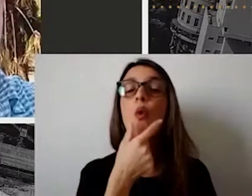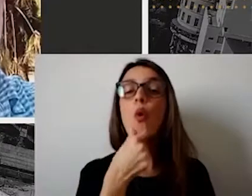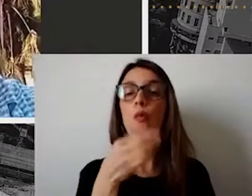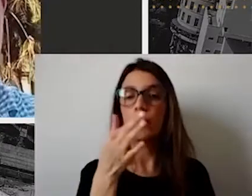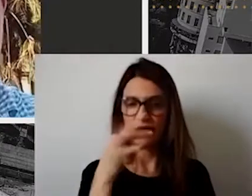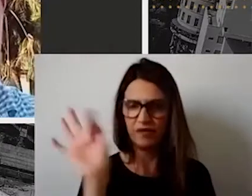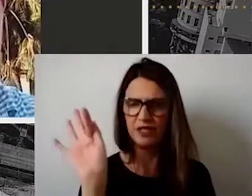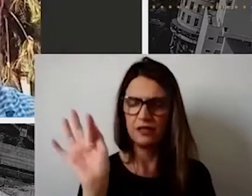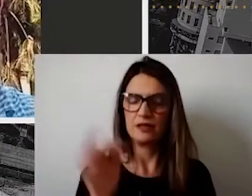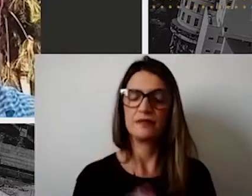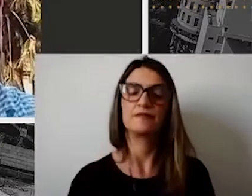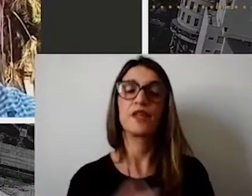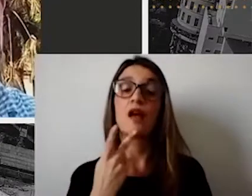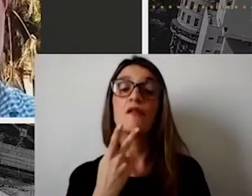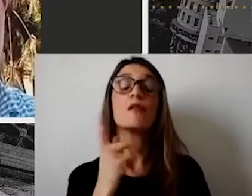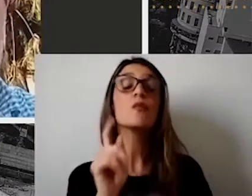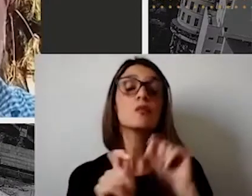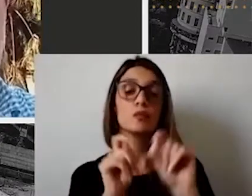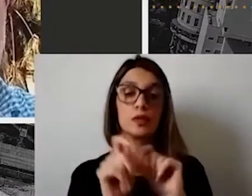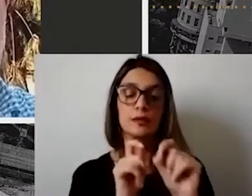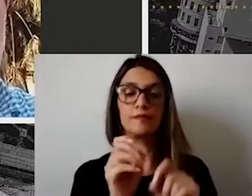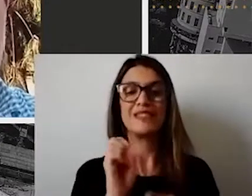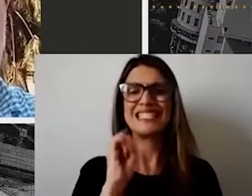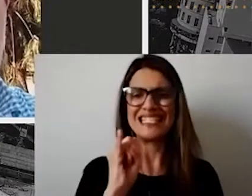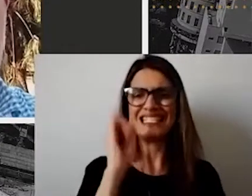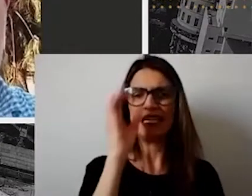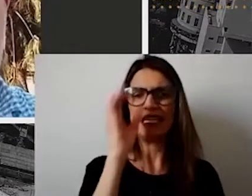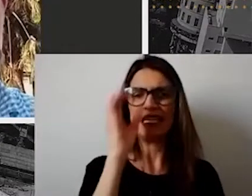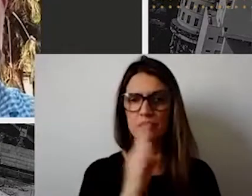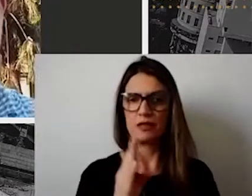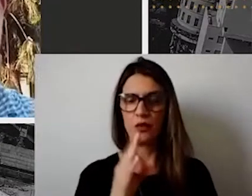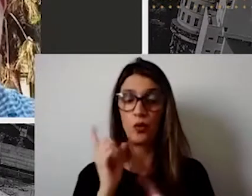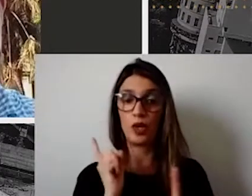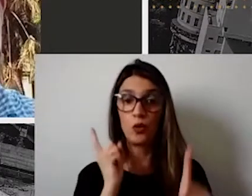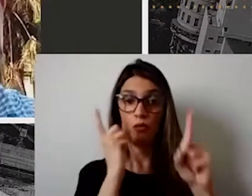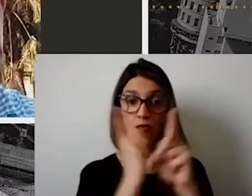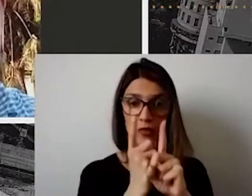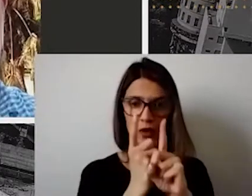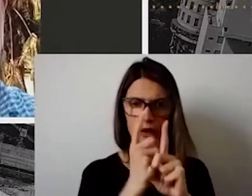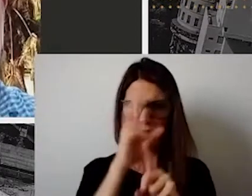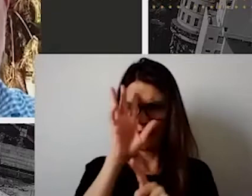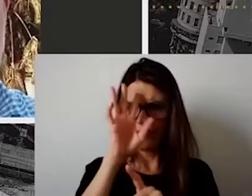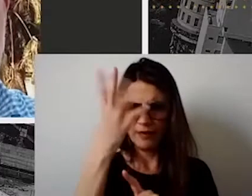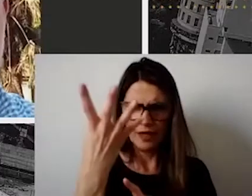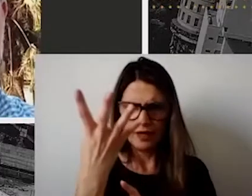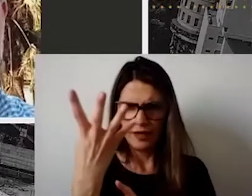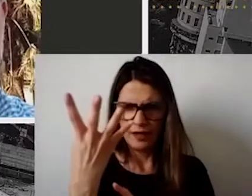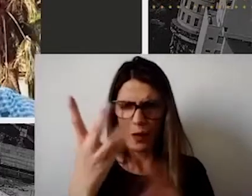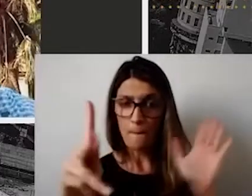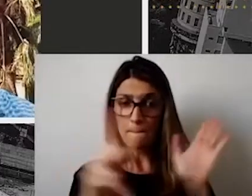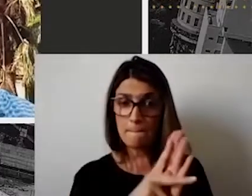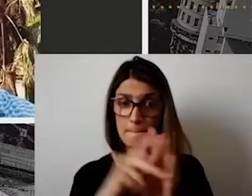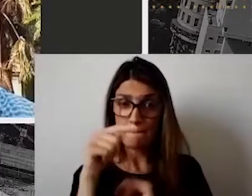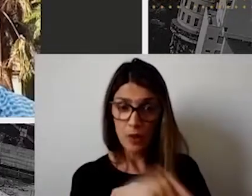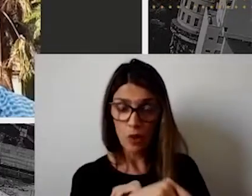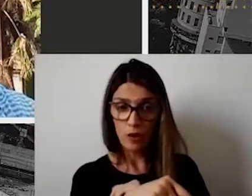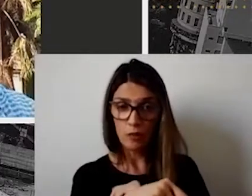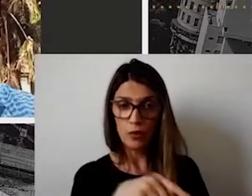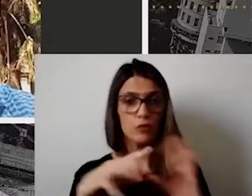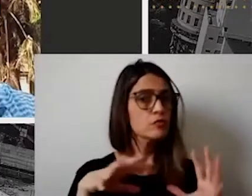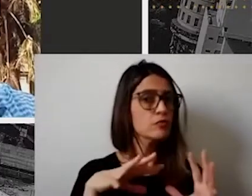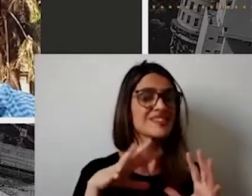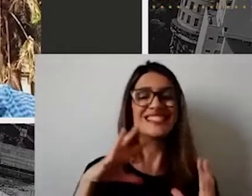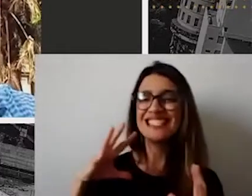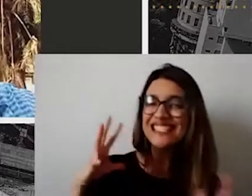atrás, falando que se o Brasil achar a solução para si, vai salvar o resto do mundo. E eu queria saber de você o quão